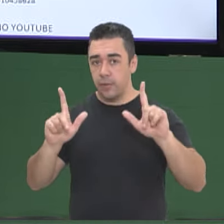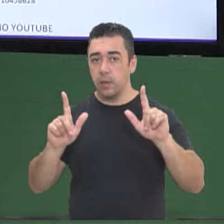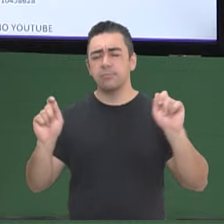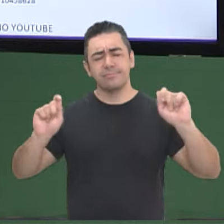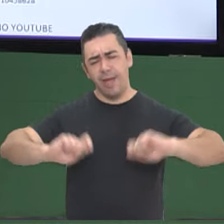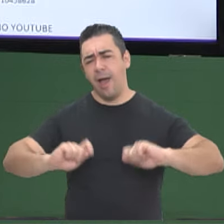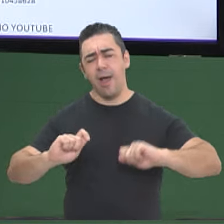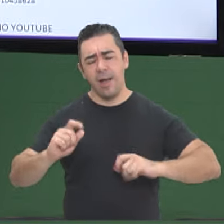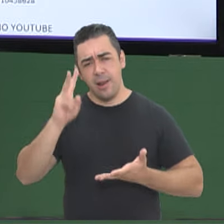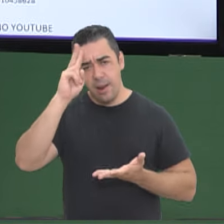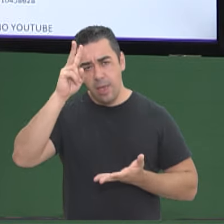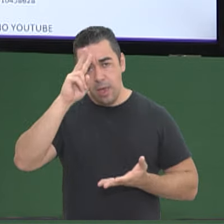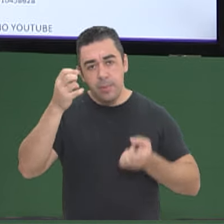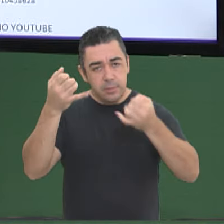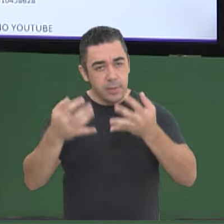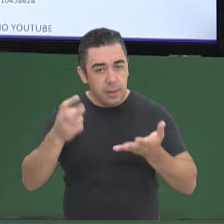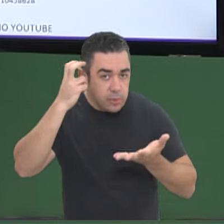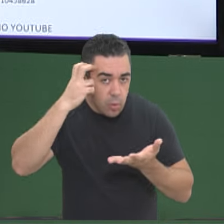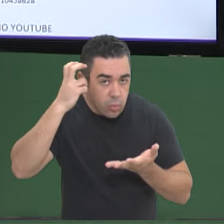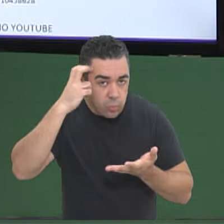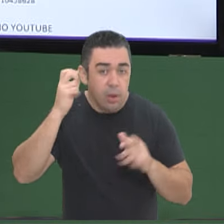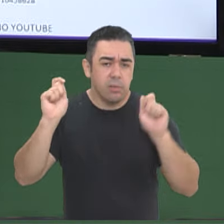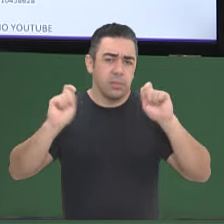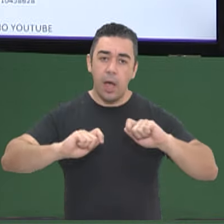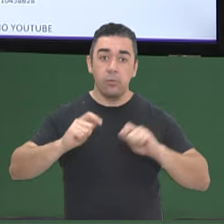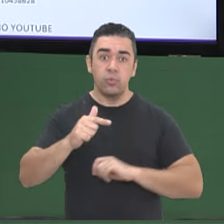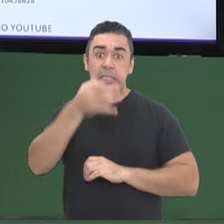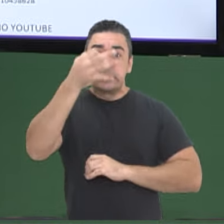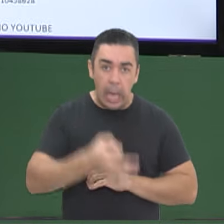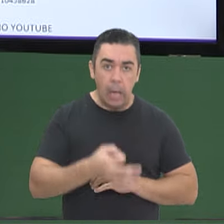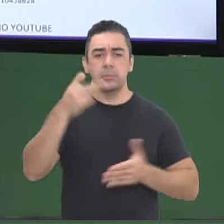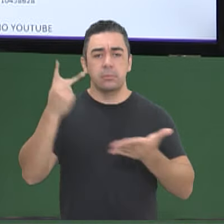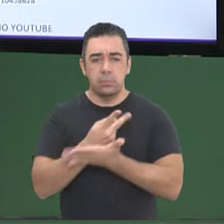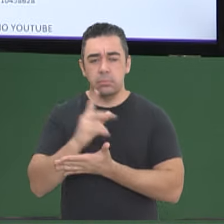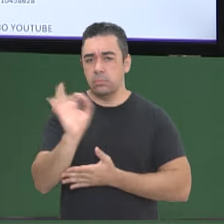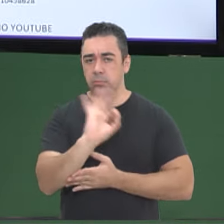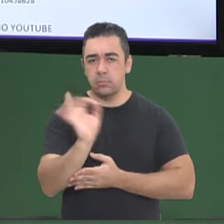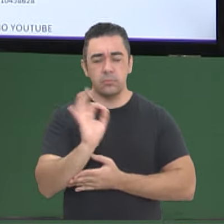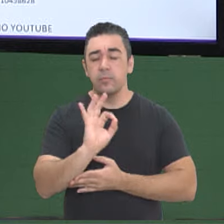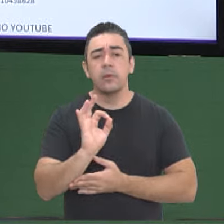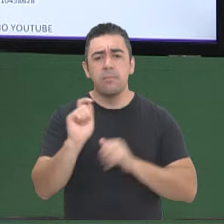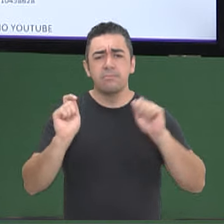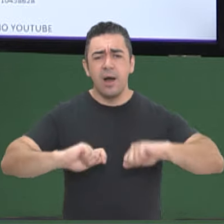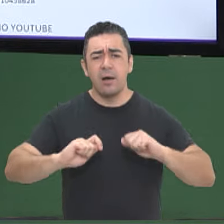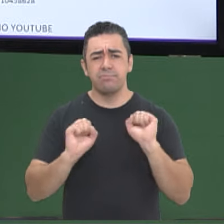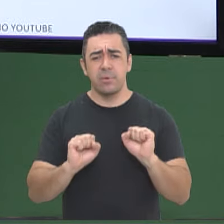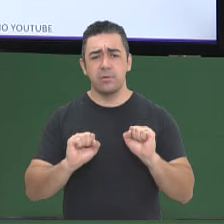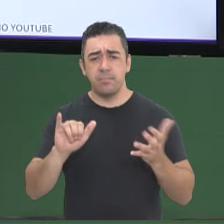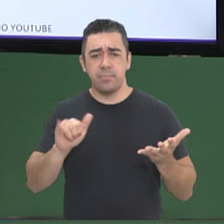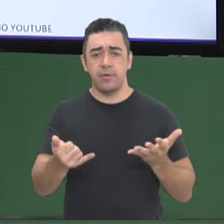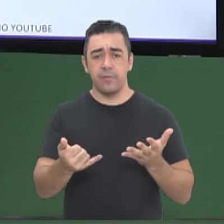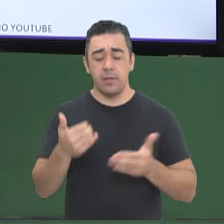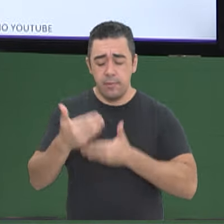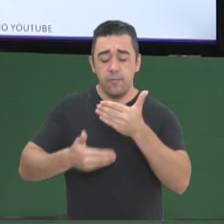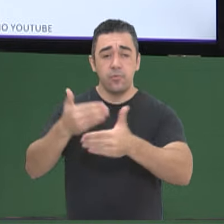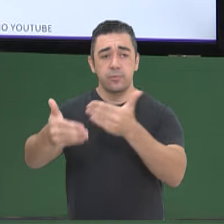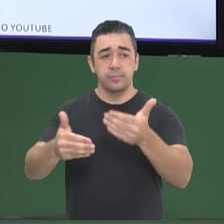lembrem-se do que a gente já falou, da cultura, né? Não existe certo e errado, todos estão no processo, né, de